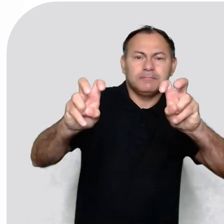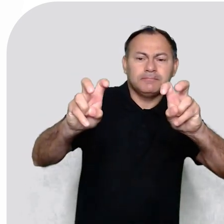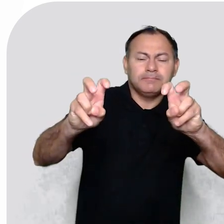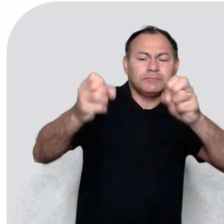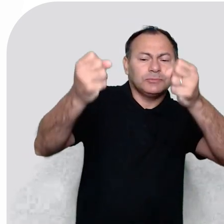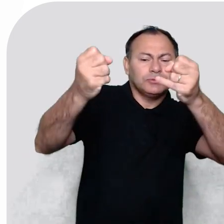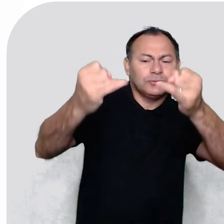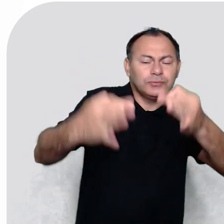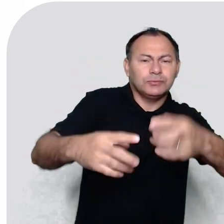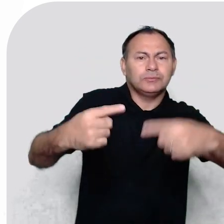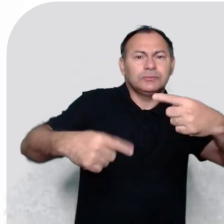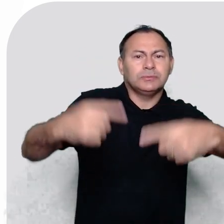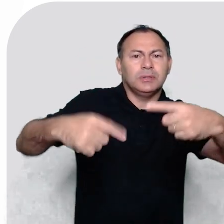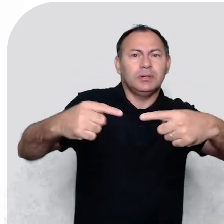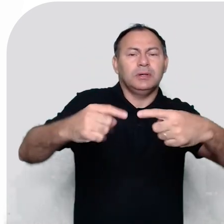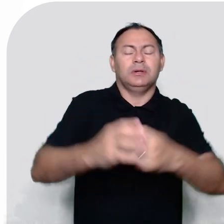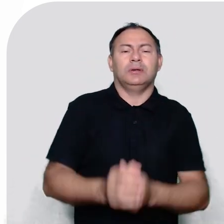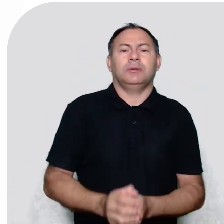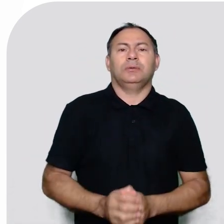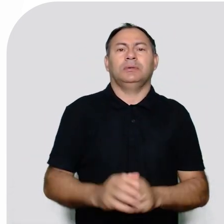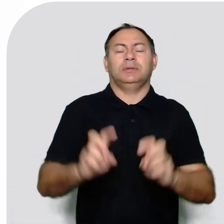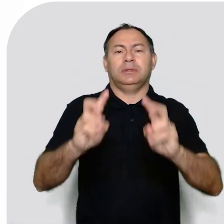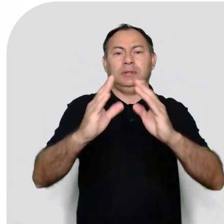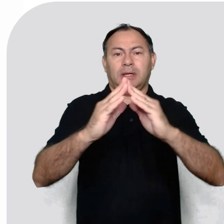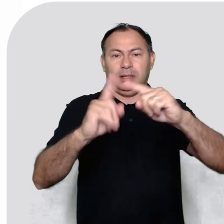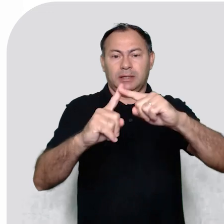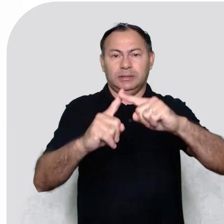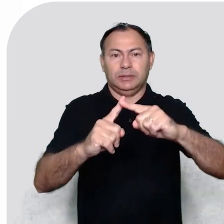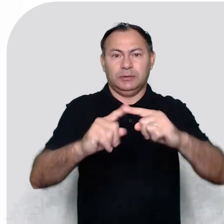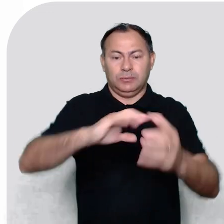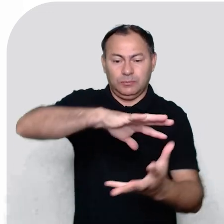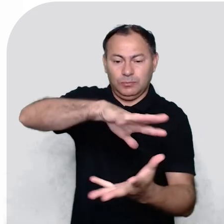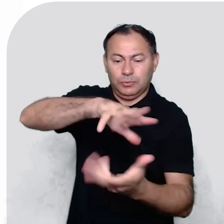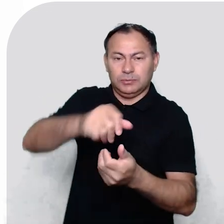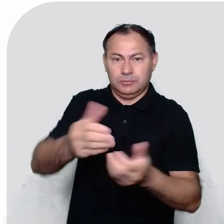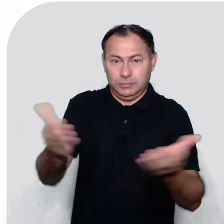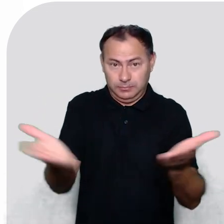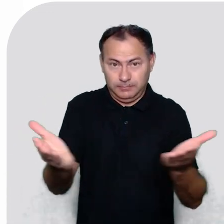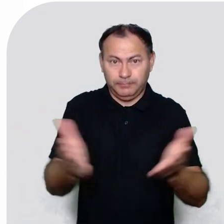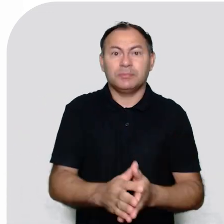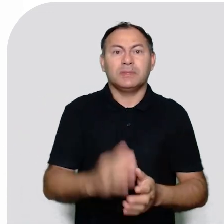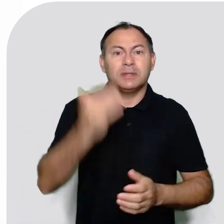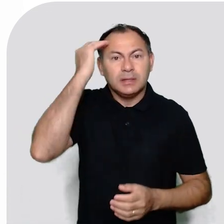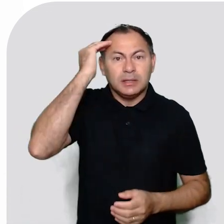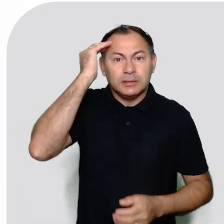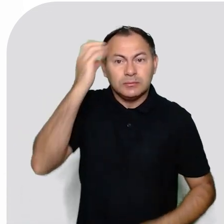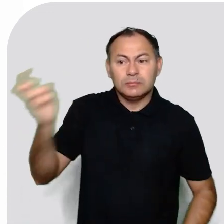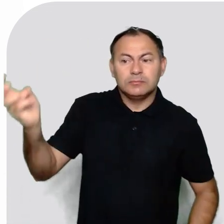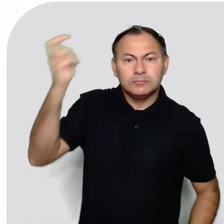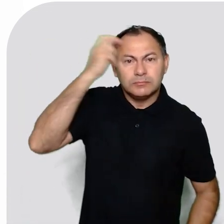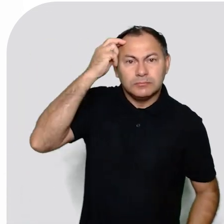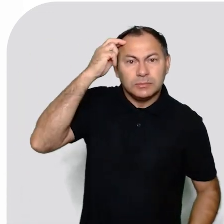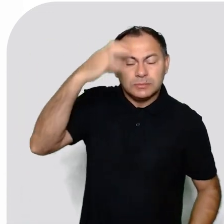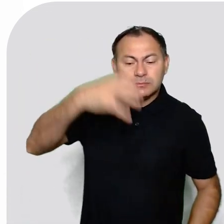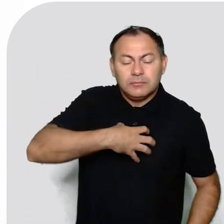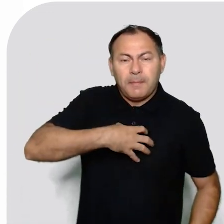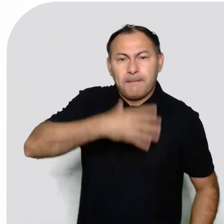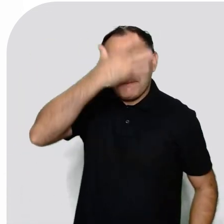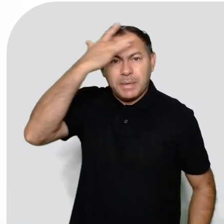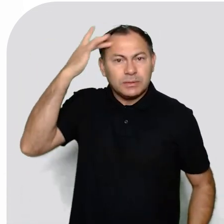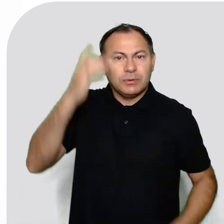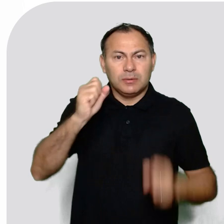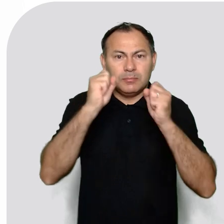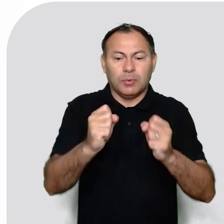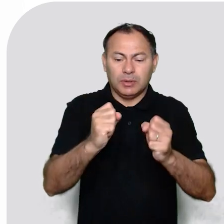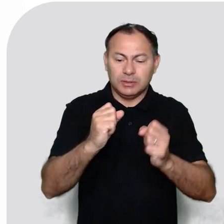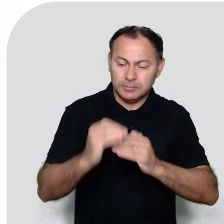da Igreja com o mundo contemporâneo. Entende-se cultura como um meio pelo qual o ser humano